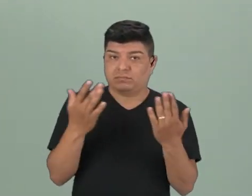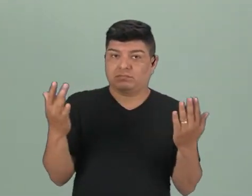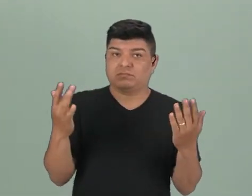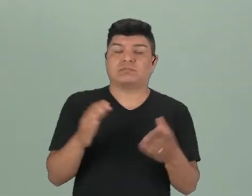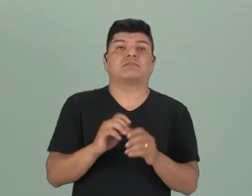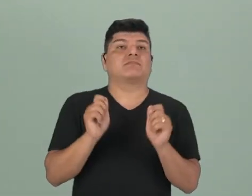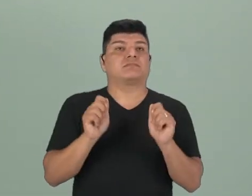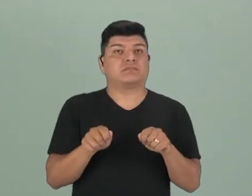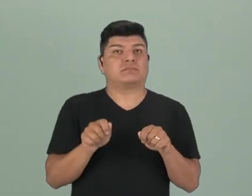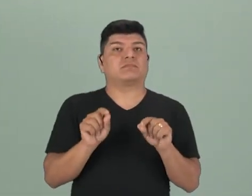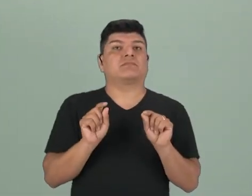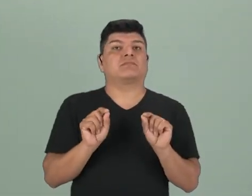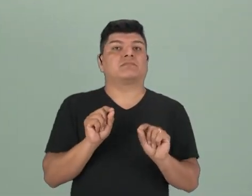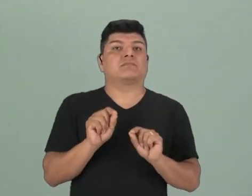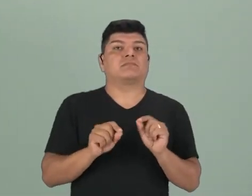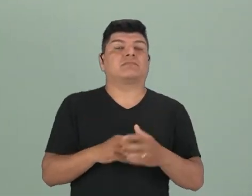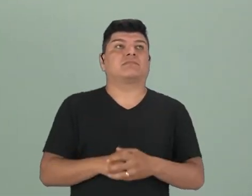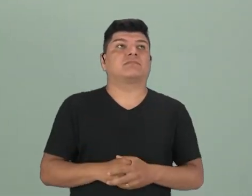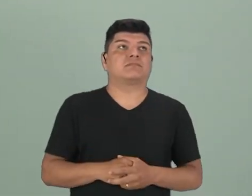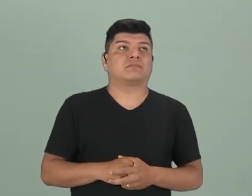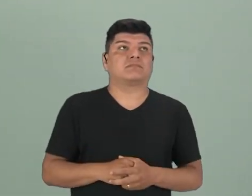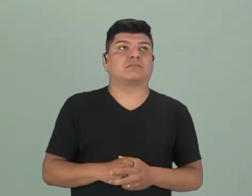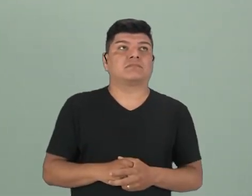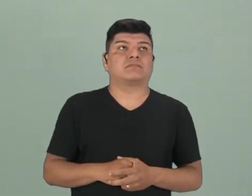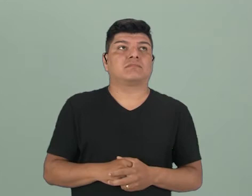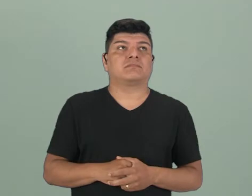ele pode ser